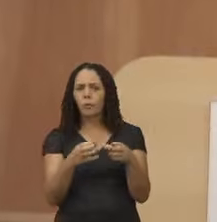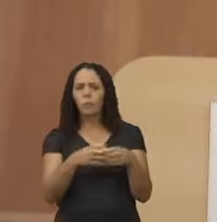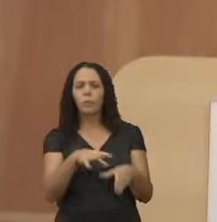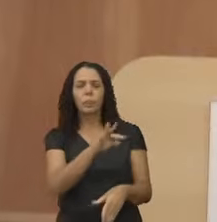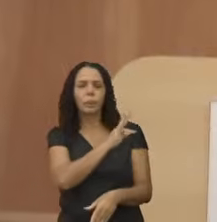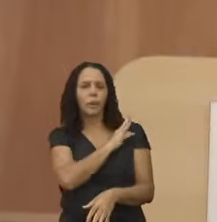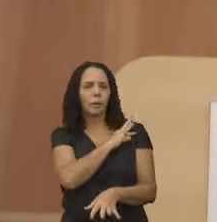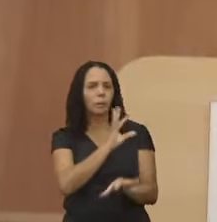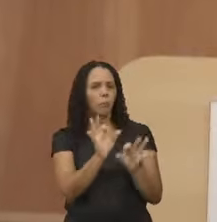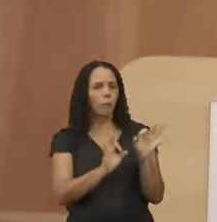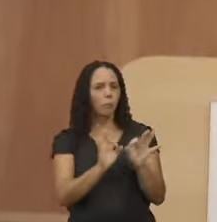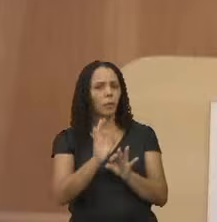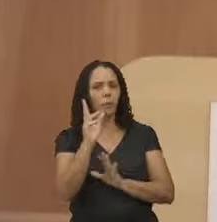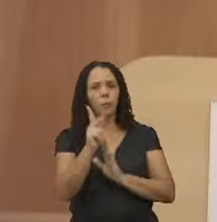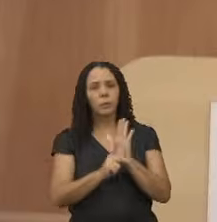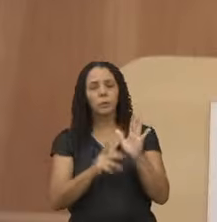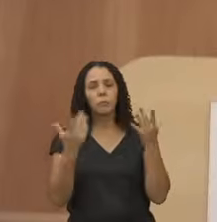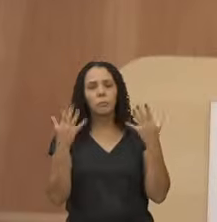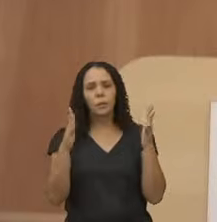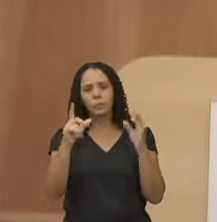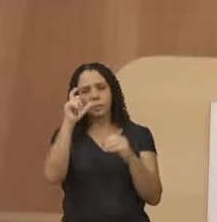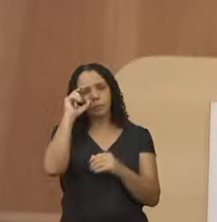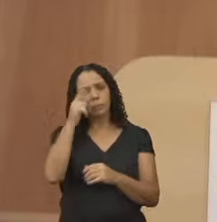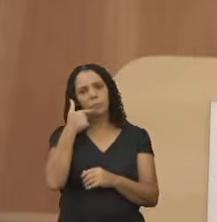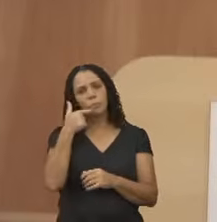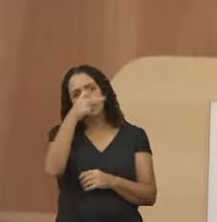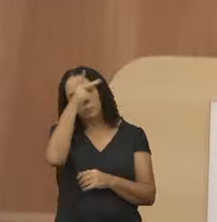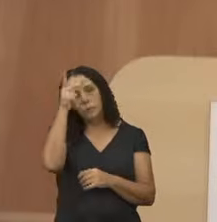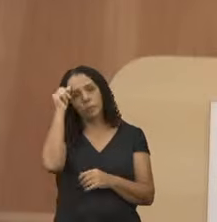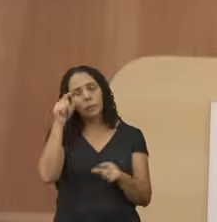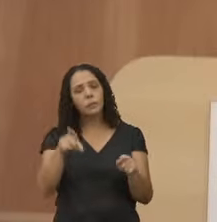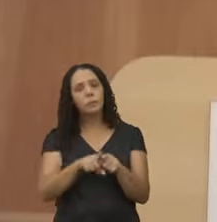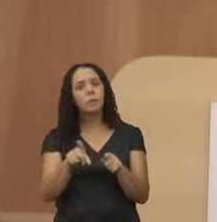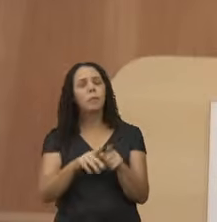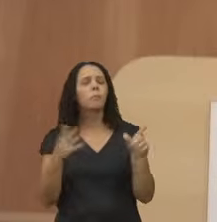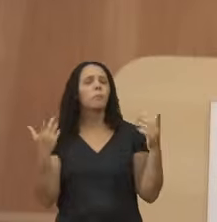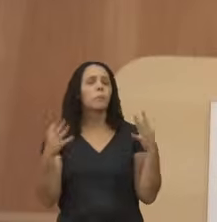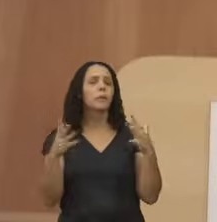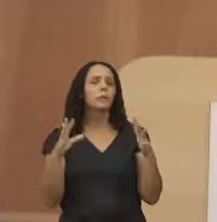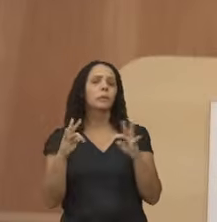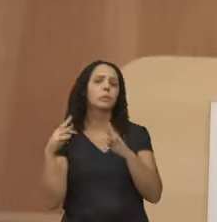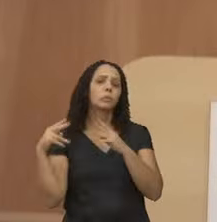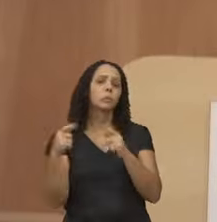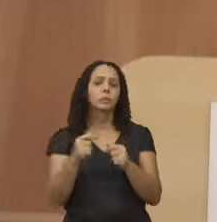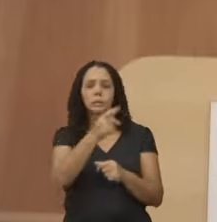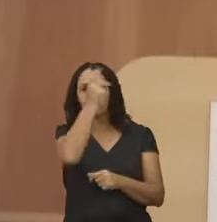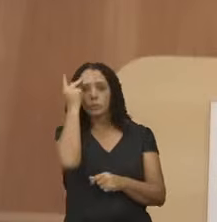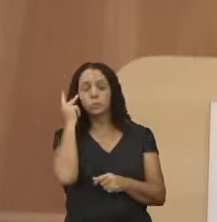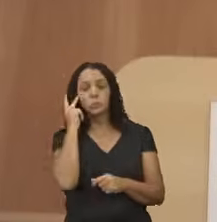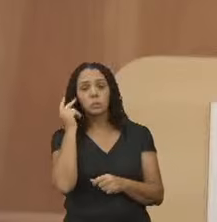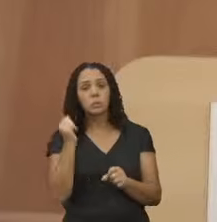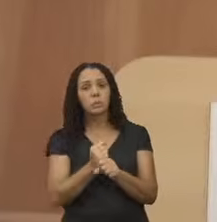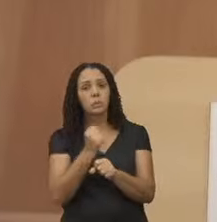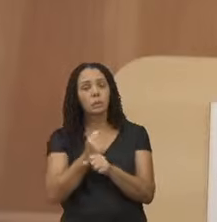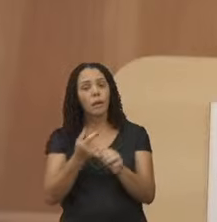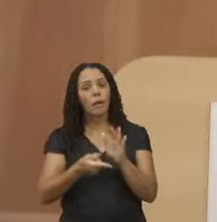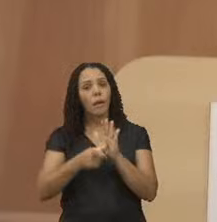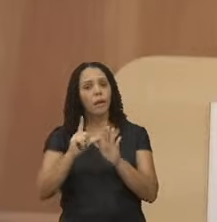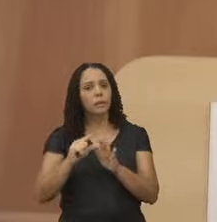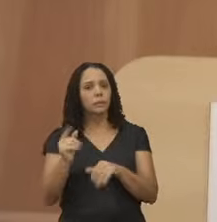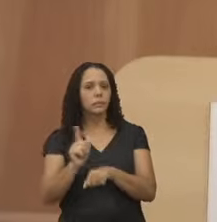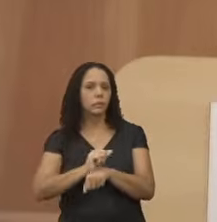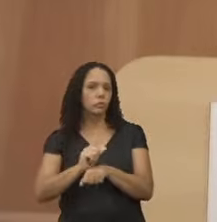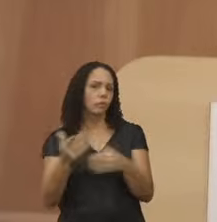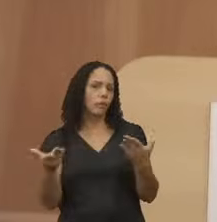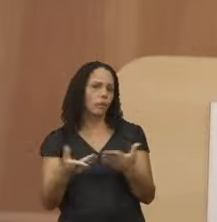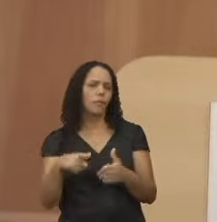esse projeto, quero parabenizar o Celso Florencio, prefeito, quero parabenizar também todas as pessoas que construíram isso antes dessa gestão.